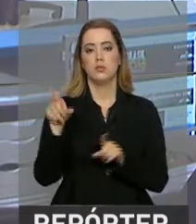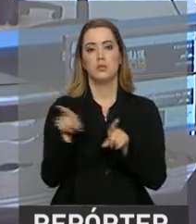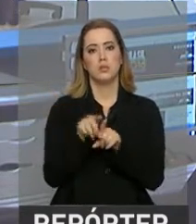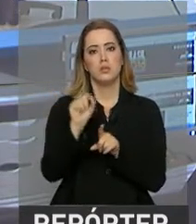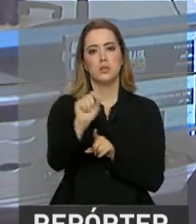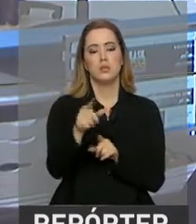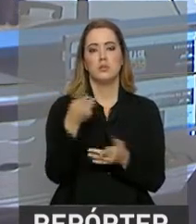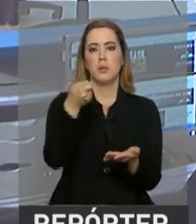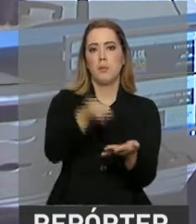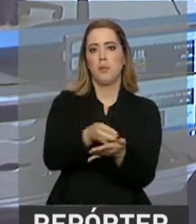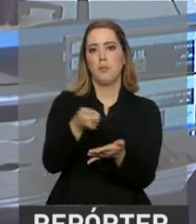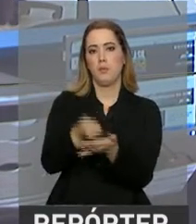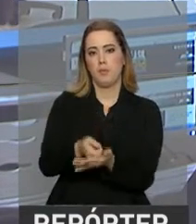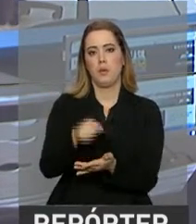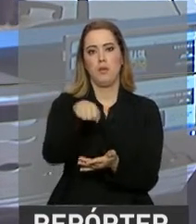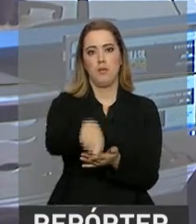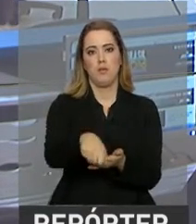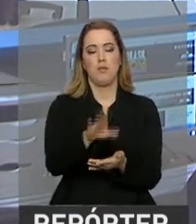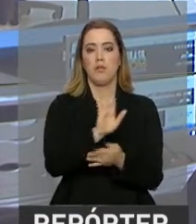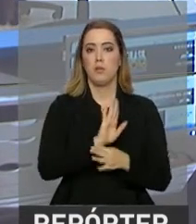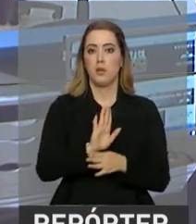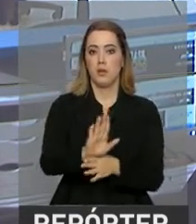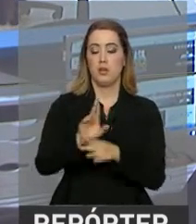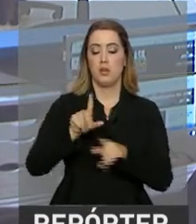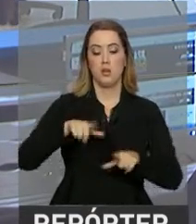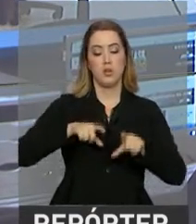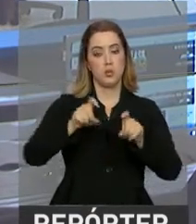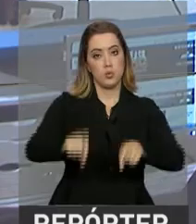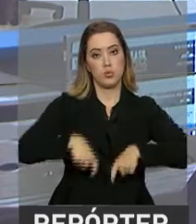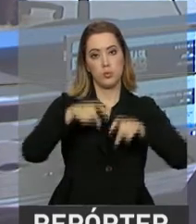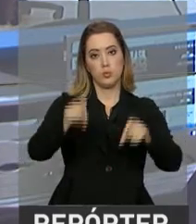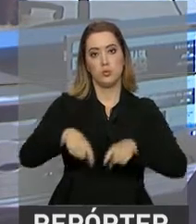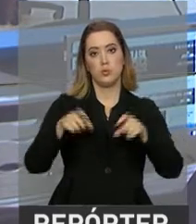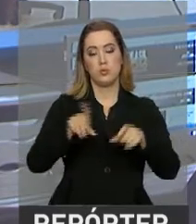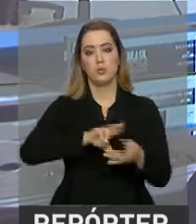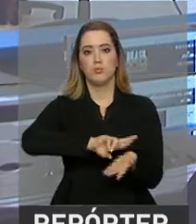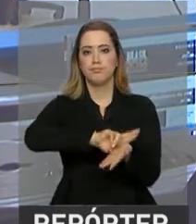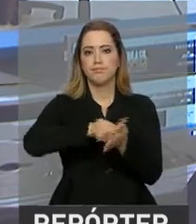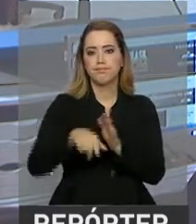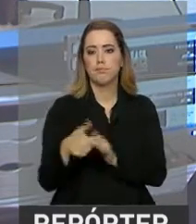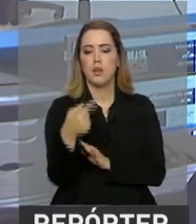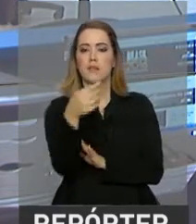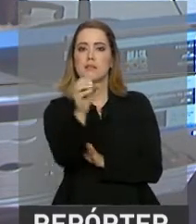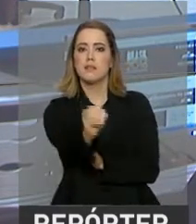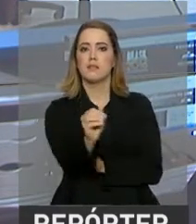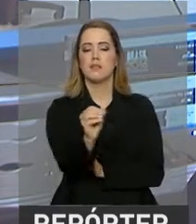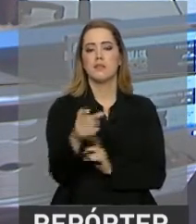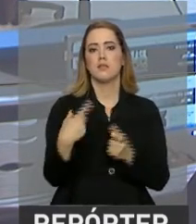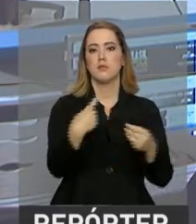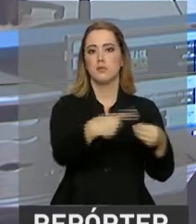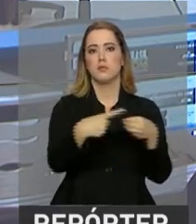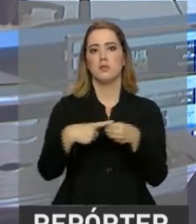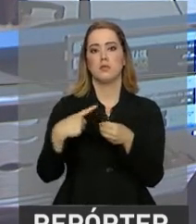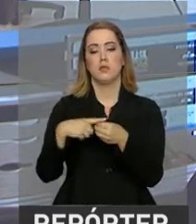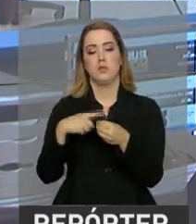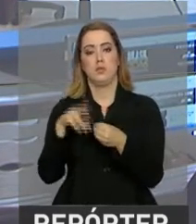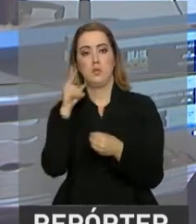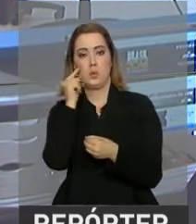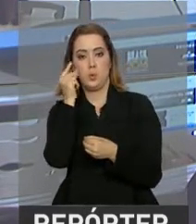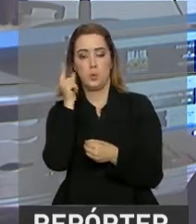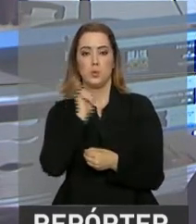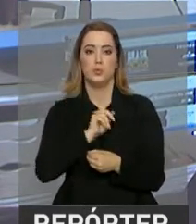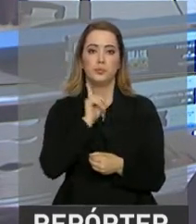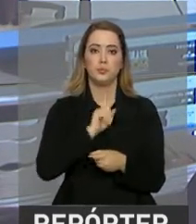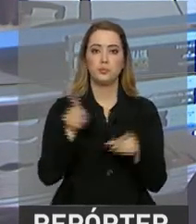o governo vai pagar o garantia safra para agricultores de mais de 70 cidades do ceará e de minas gerais a gente